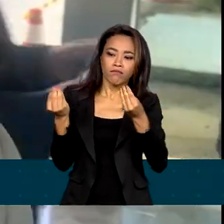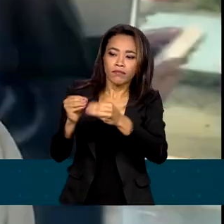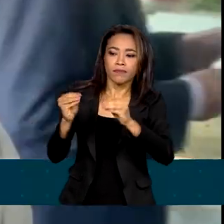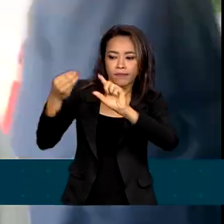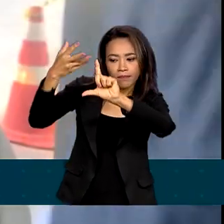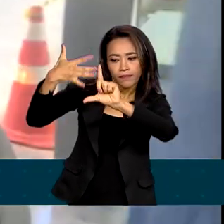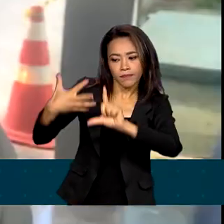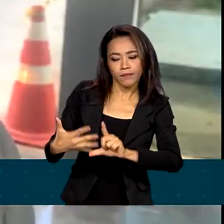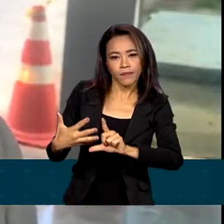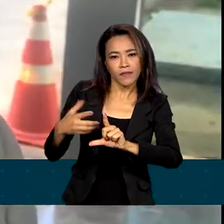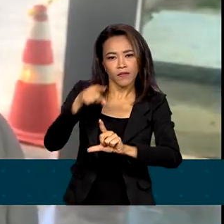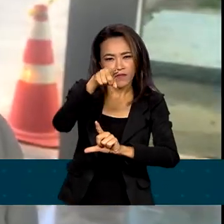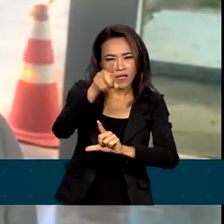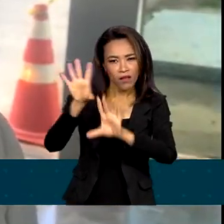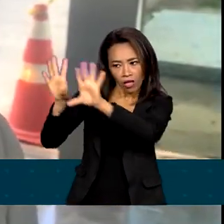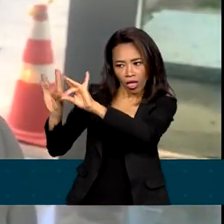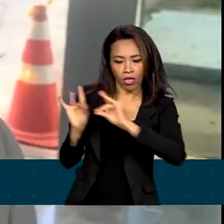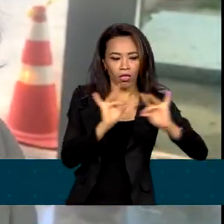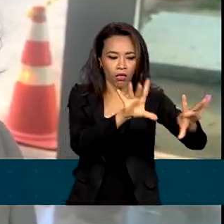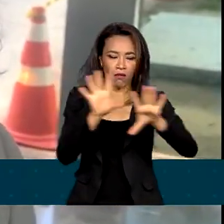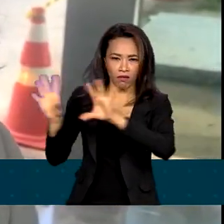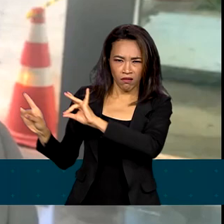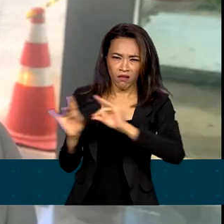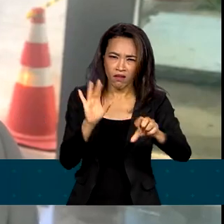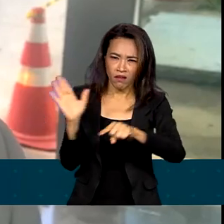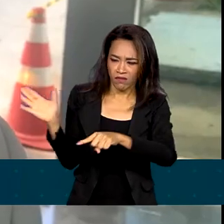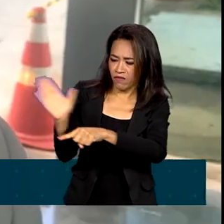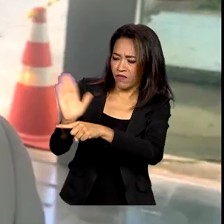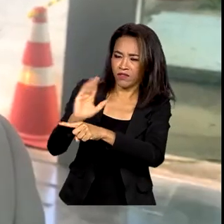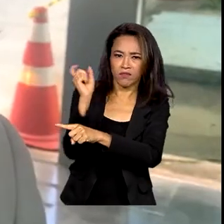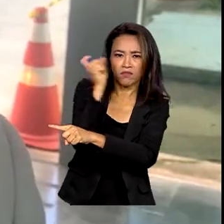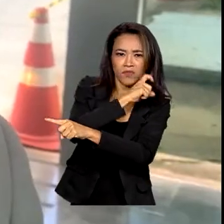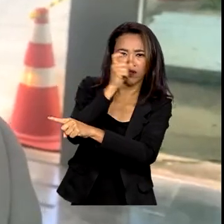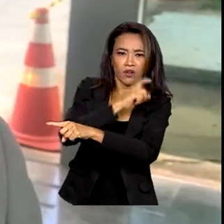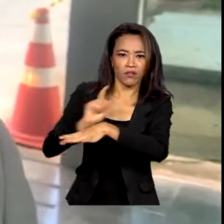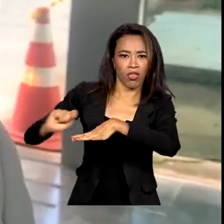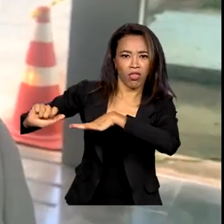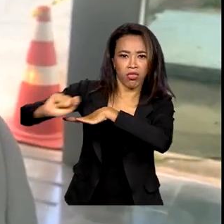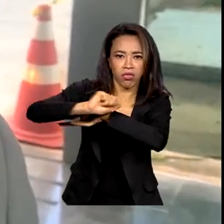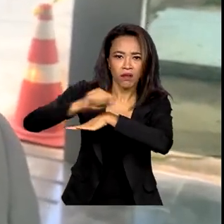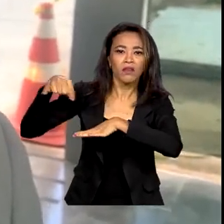sobretudo, não repasse esses vídeos mentirosos e, eu digo mesmo, criminosos.